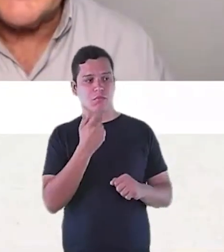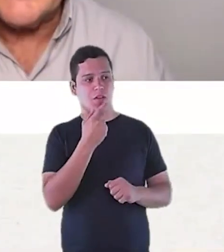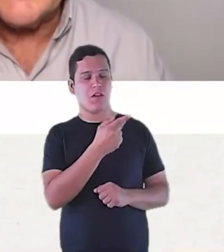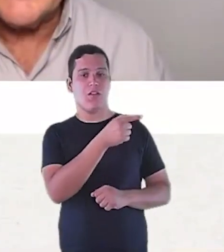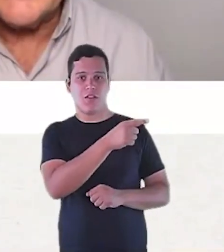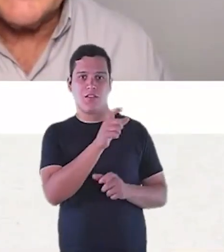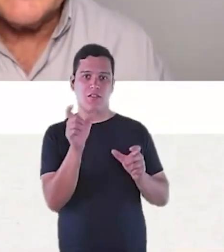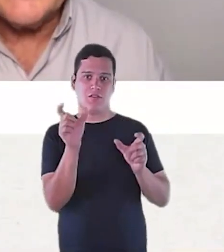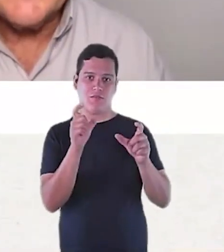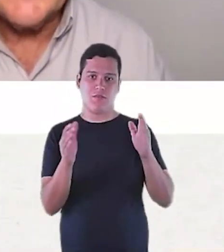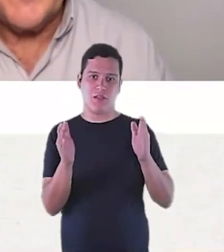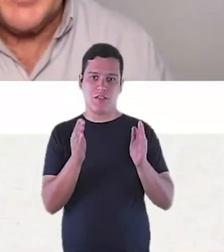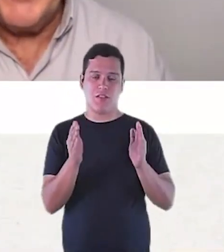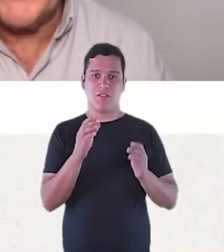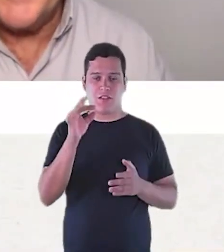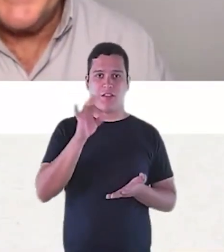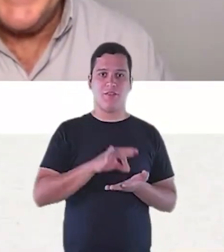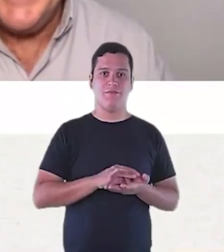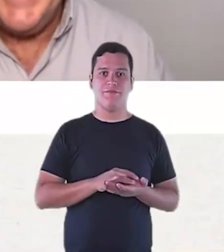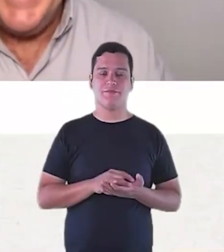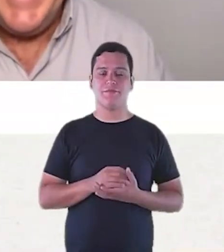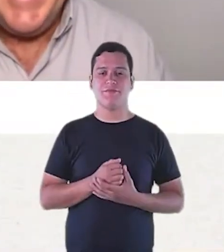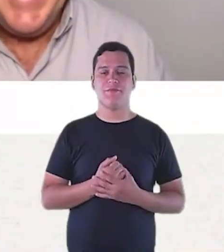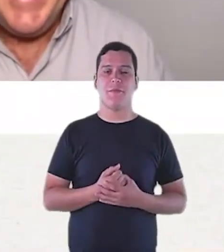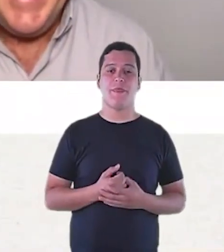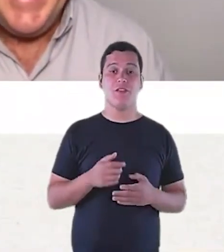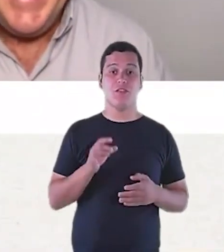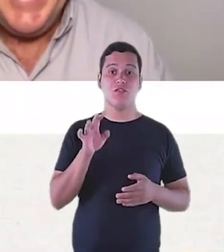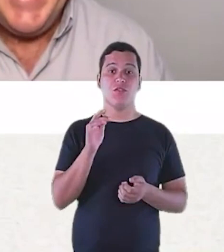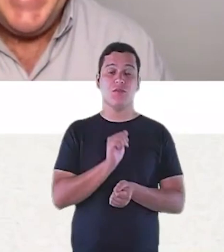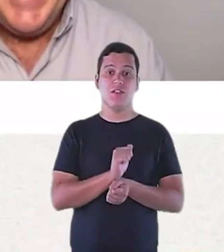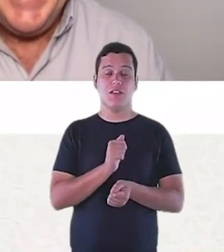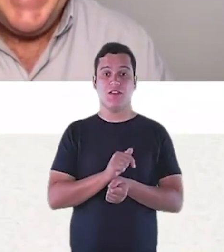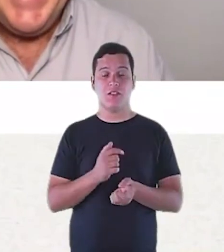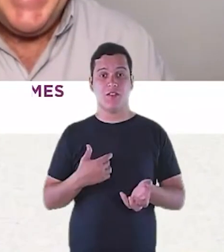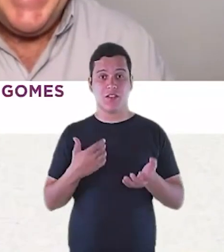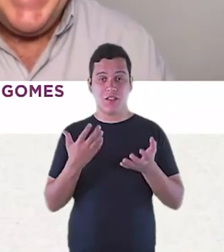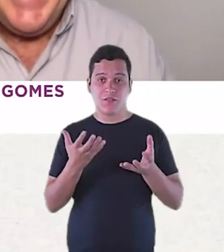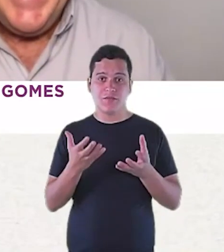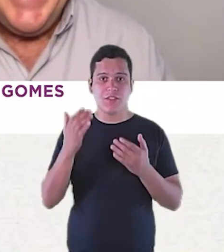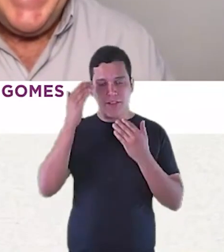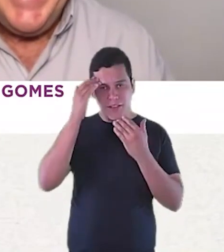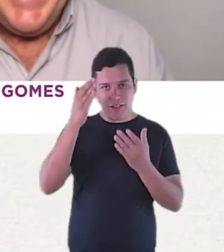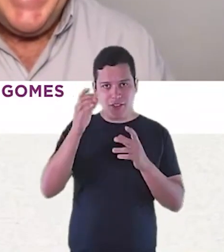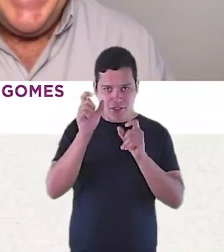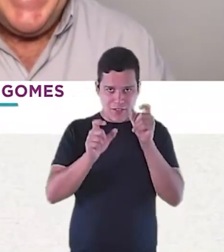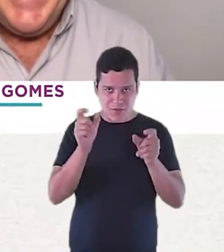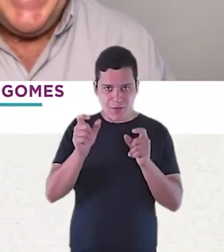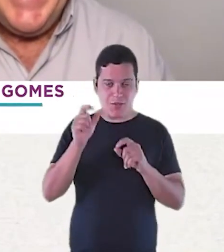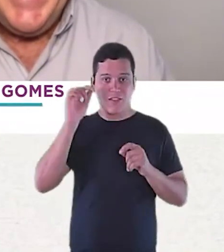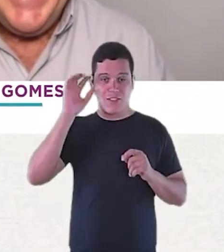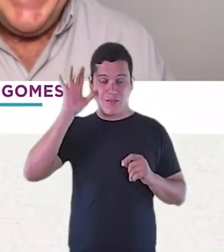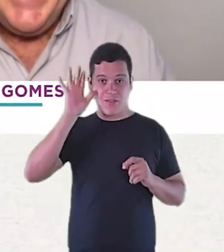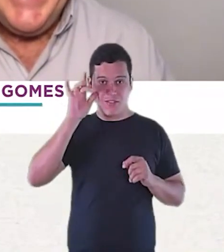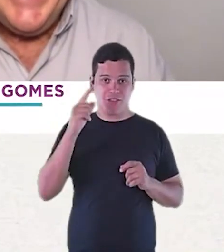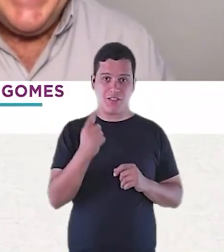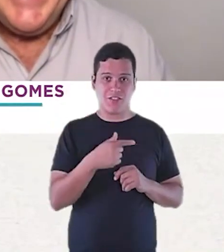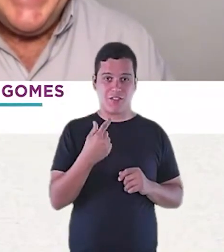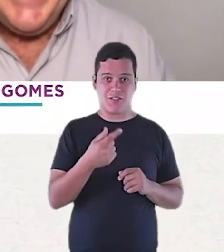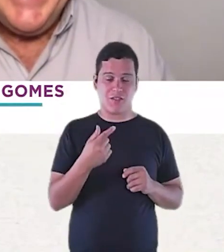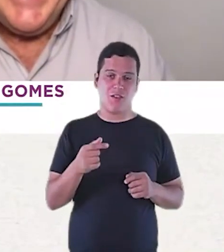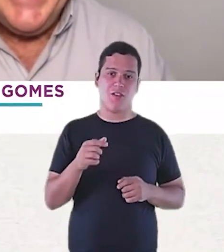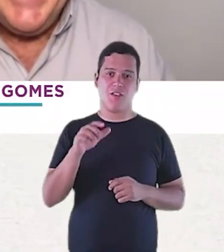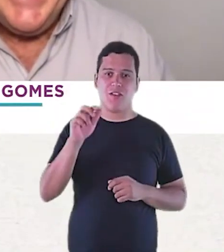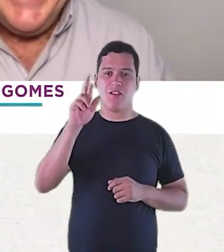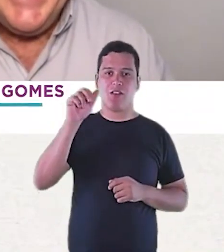dar uma paradinha, Laurentino? Agradecer imensamente aqui as pessoas que estão no chat nos assistindo. Querido Rafael Noli,